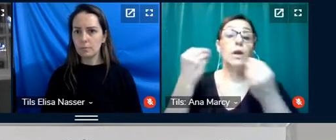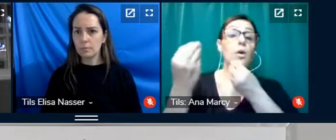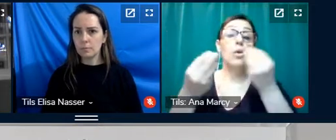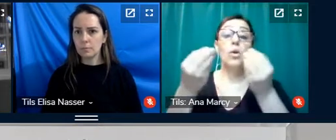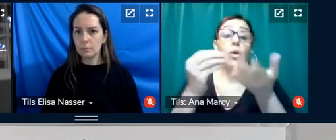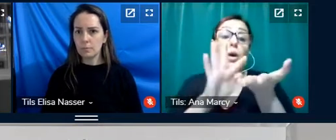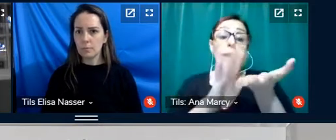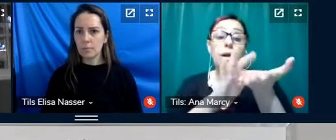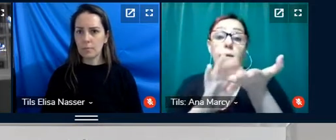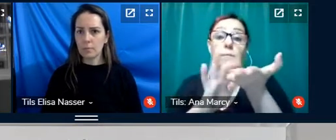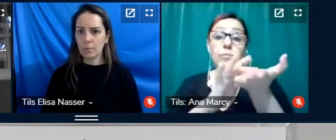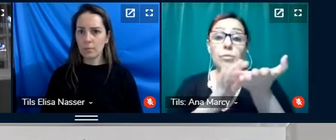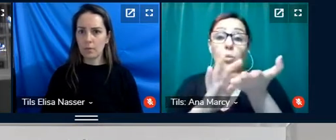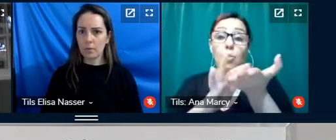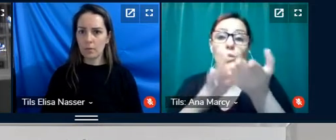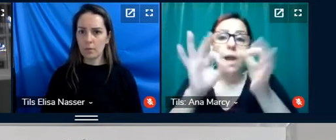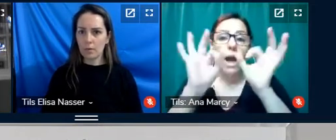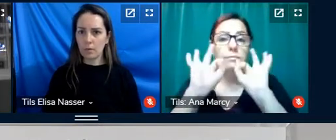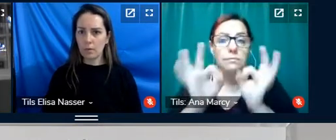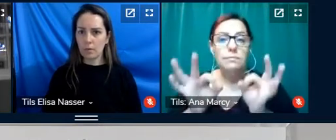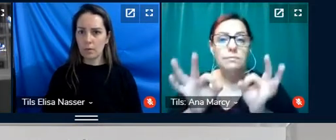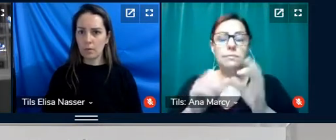as intensidades corretas, né?